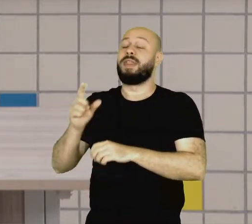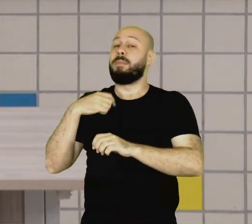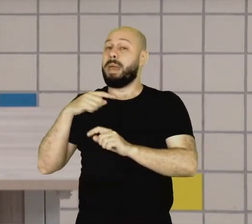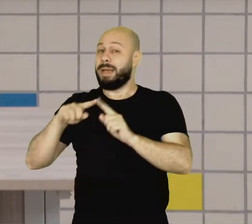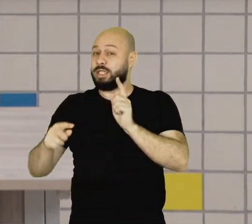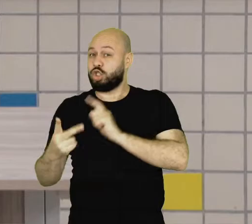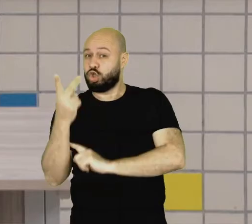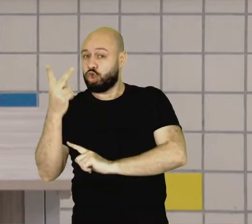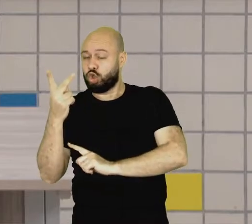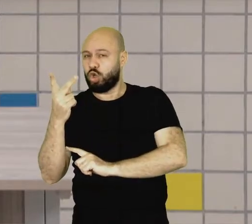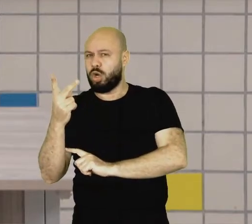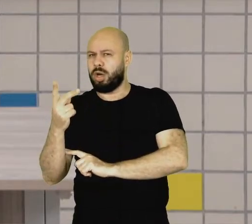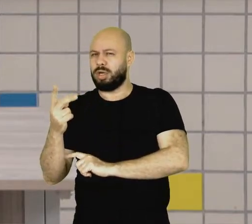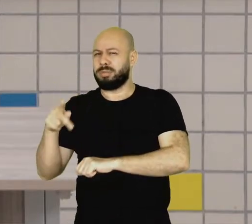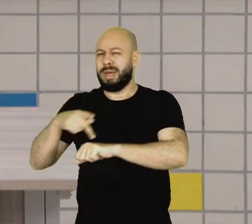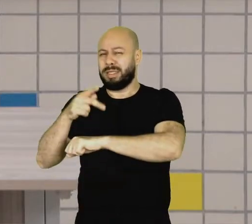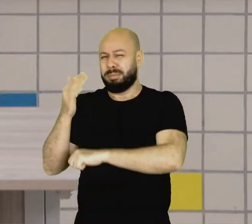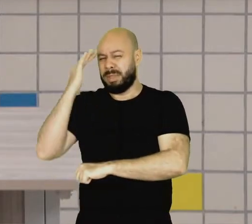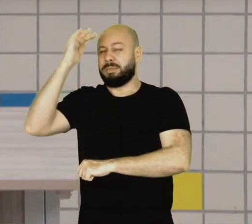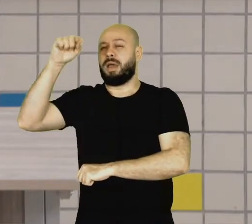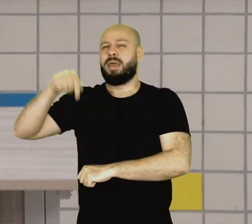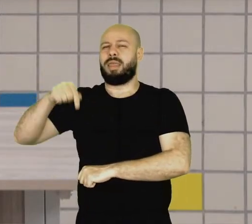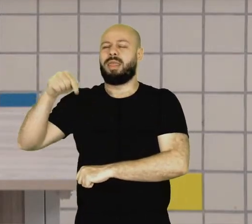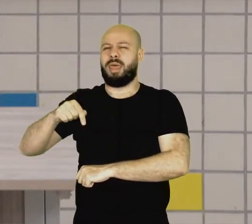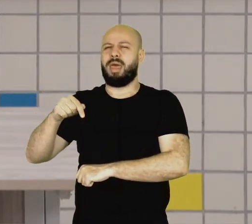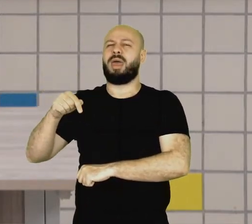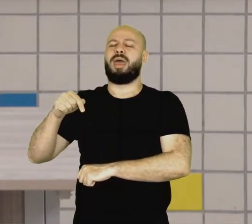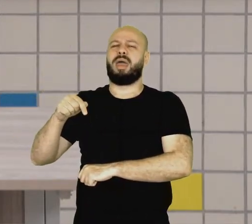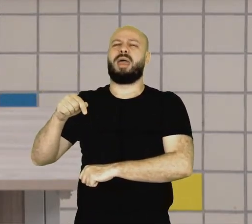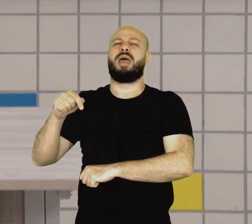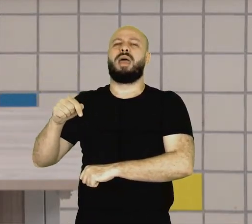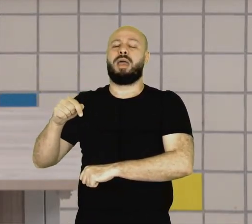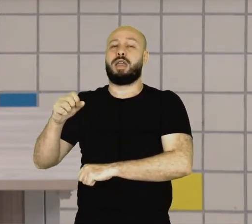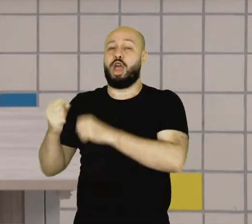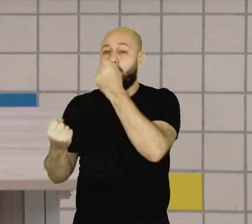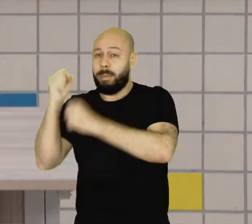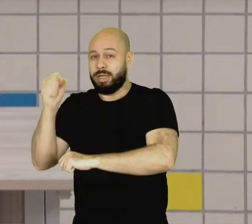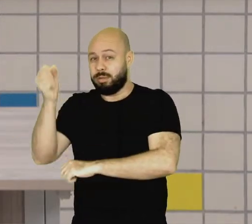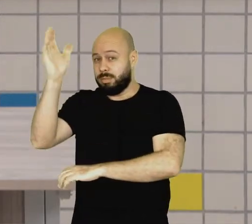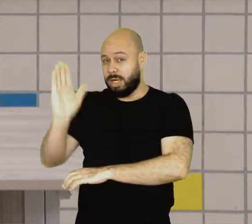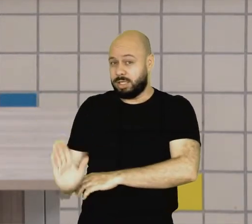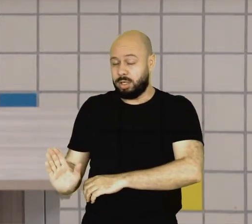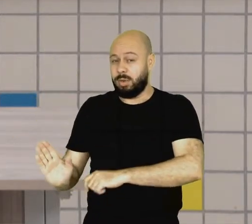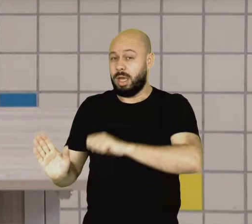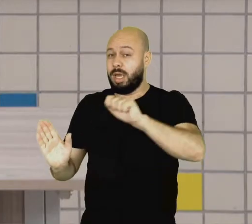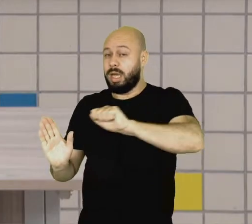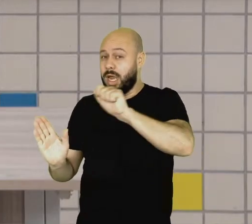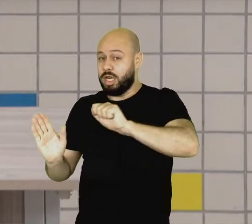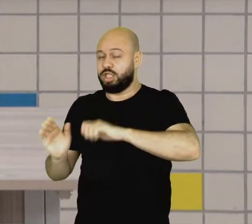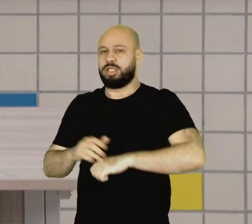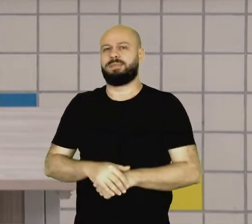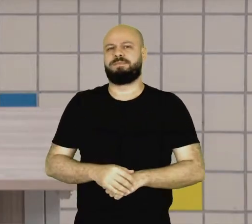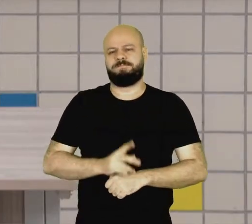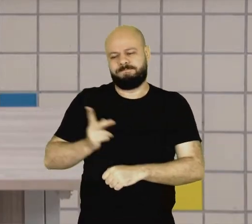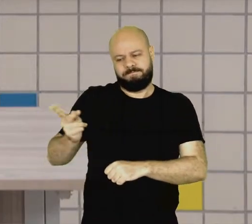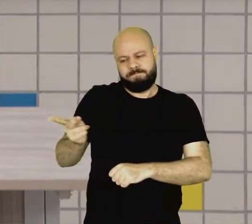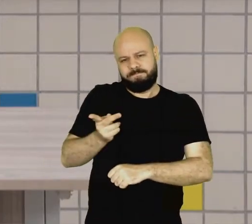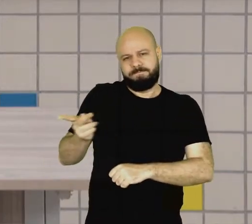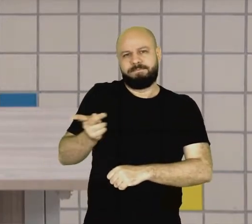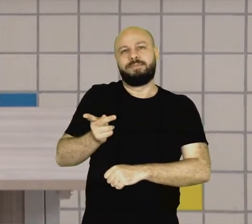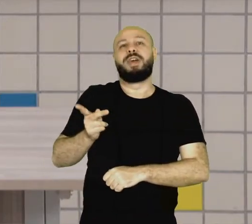principais países que eu tenho uma grande industrialização, que é o caso do Brasil e da Argentina. Nós também falamos sobre